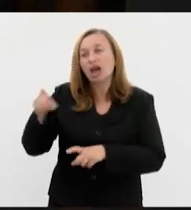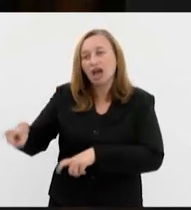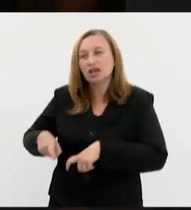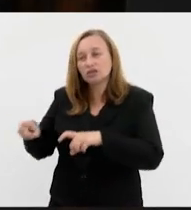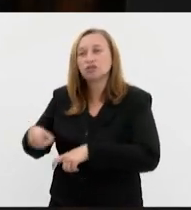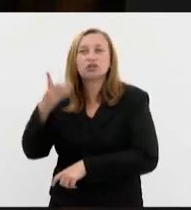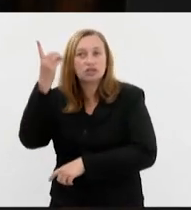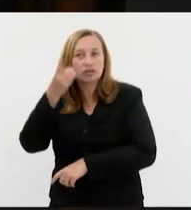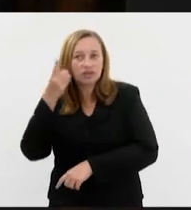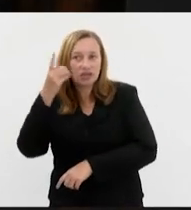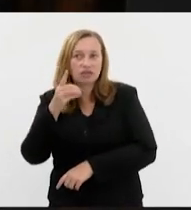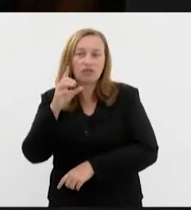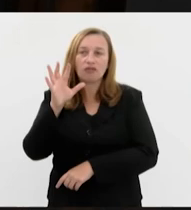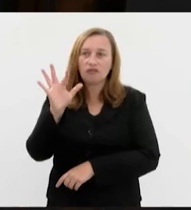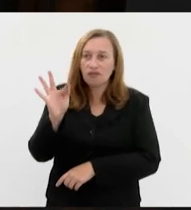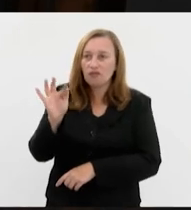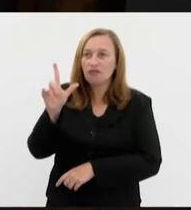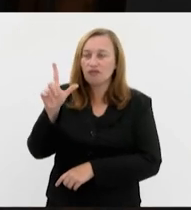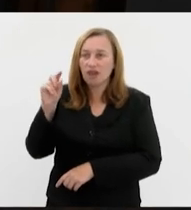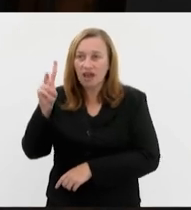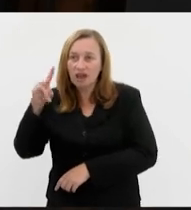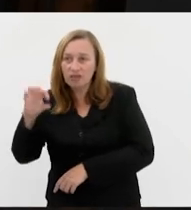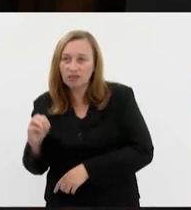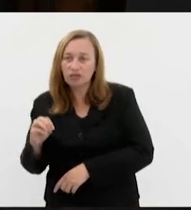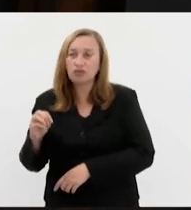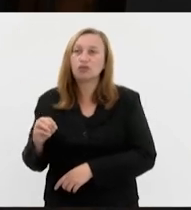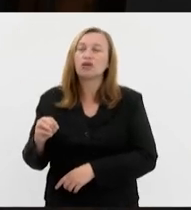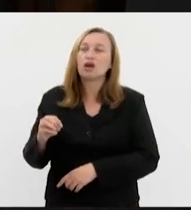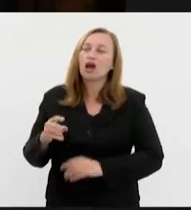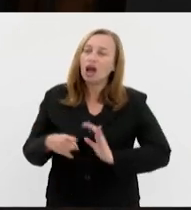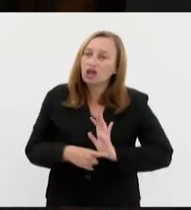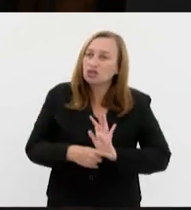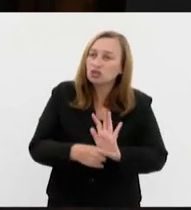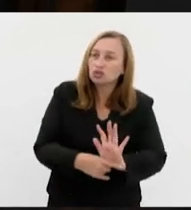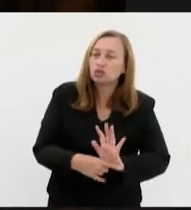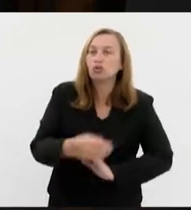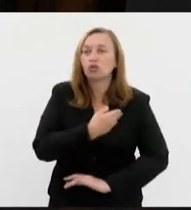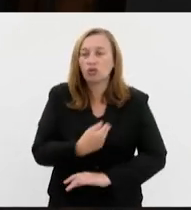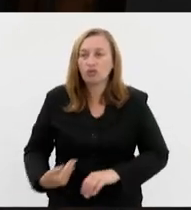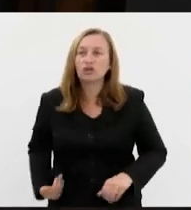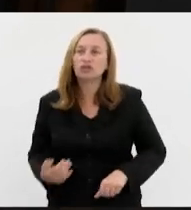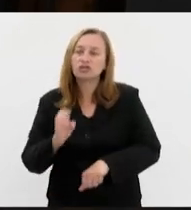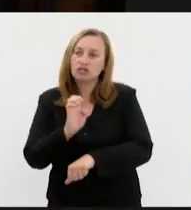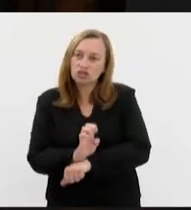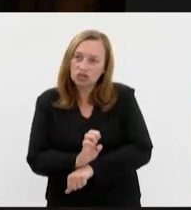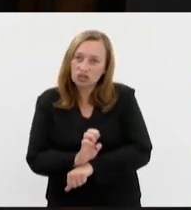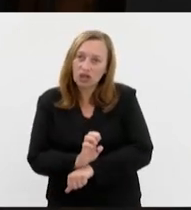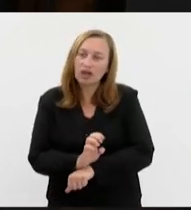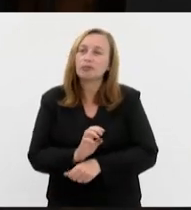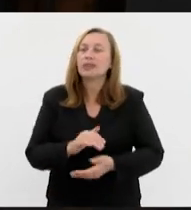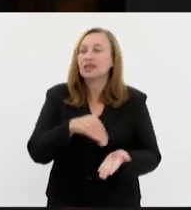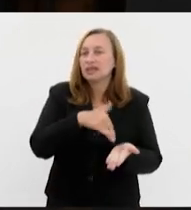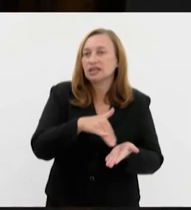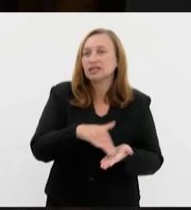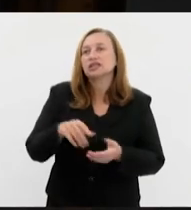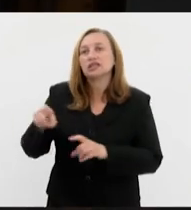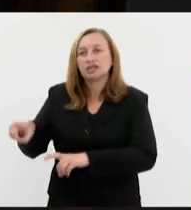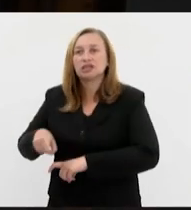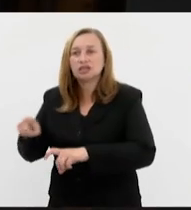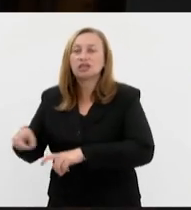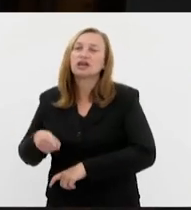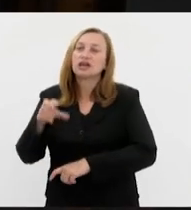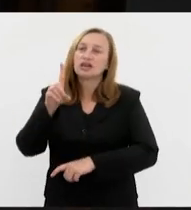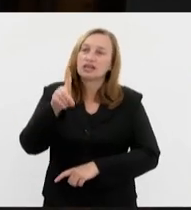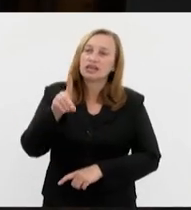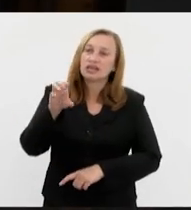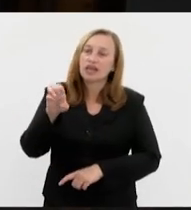Flávio, imediatamente atendeu o chamado, o governo do Estado, através da Secretaria de Agricultura, através do DEA,